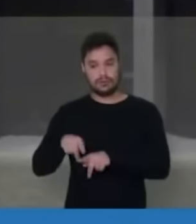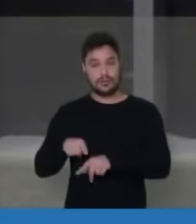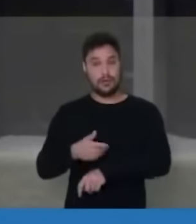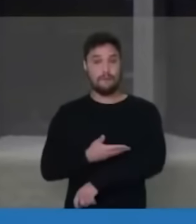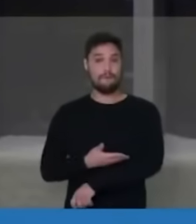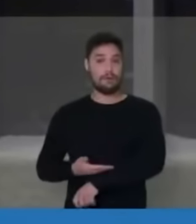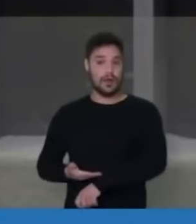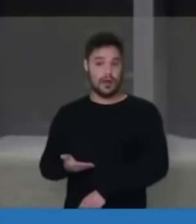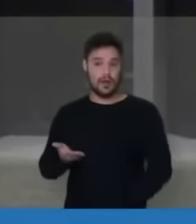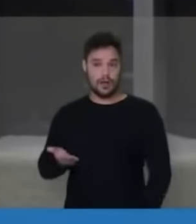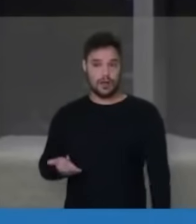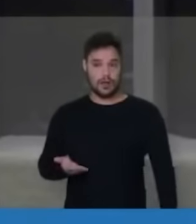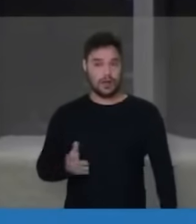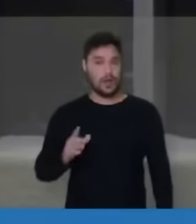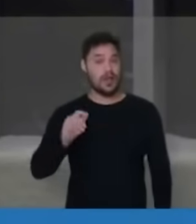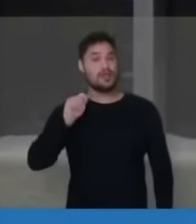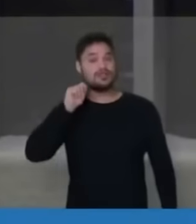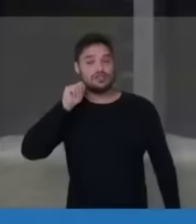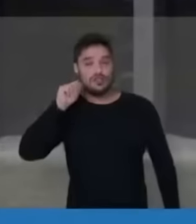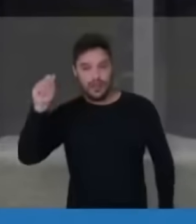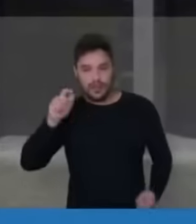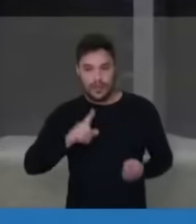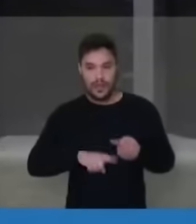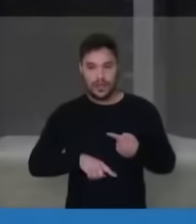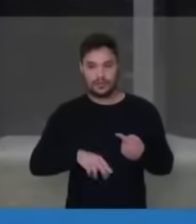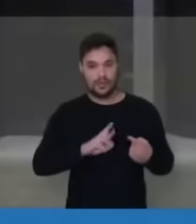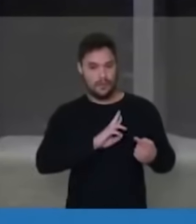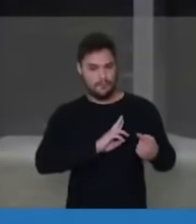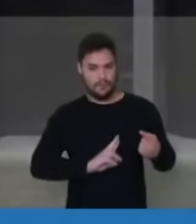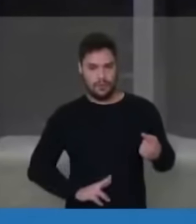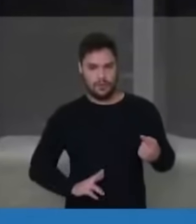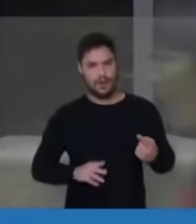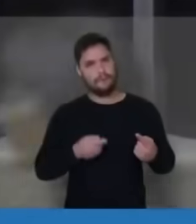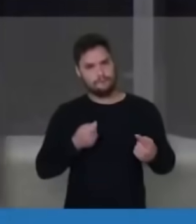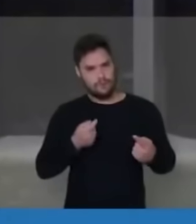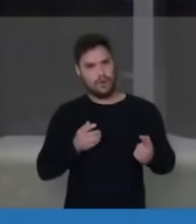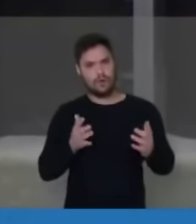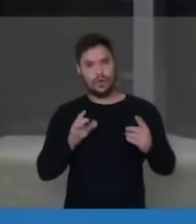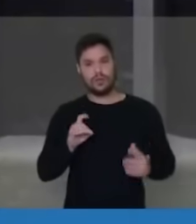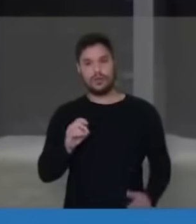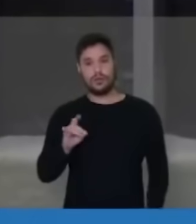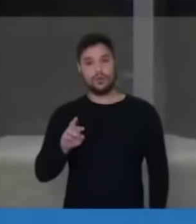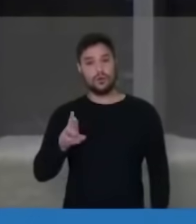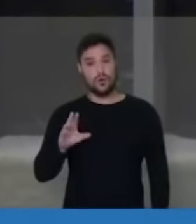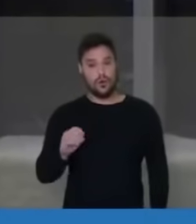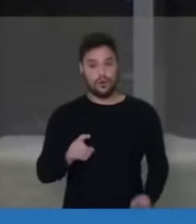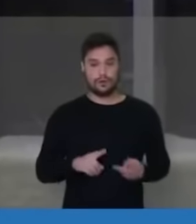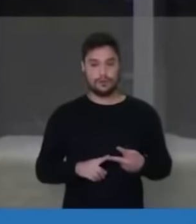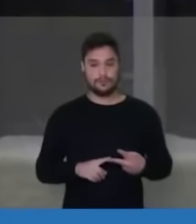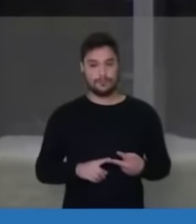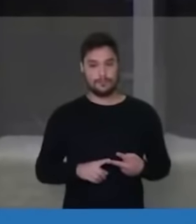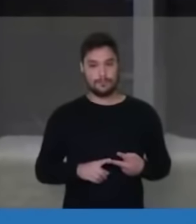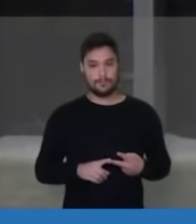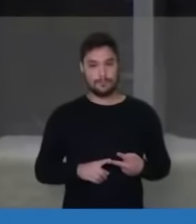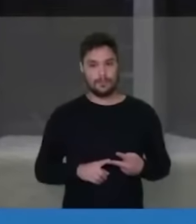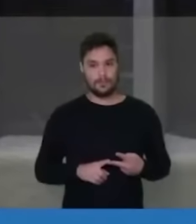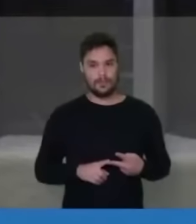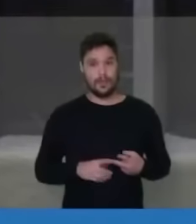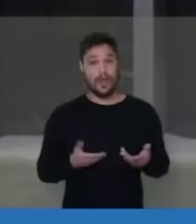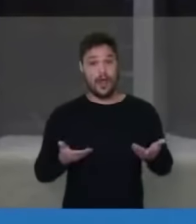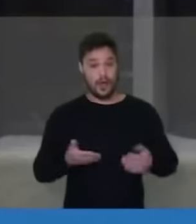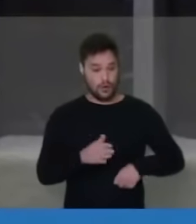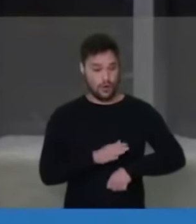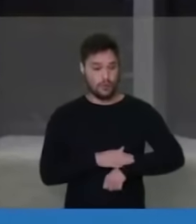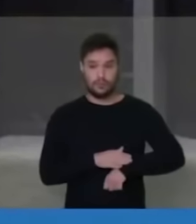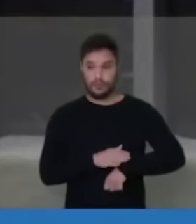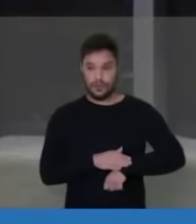branca, Tiradentes. A República, tão mal comemorada, Deodoro. Então, chegou a hora da